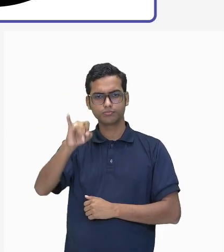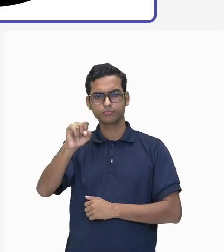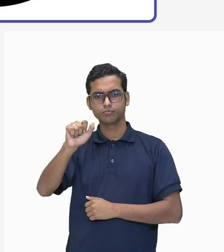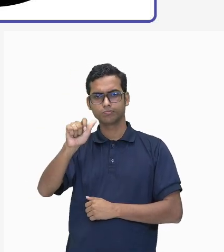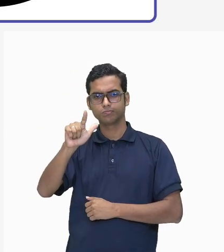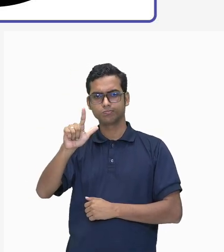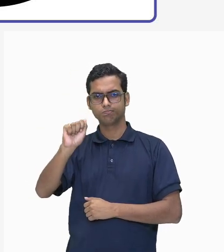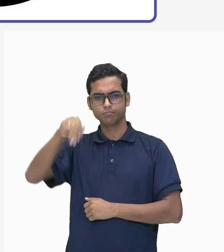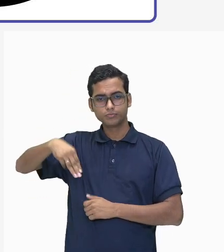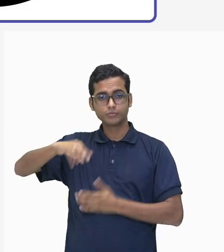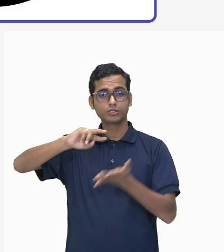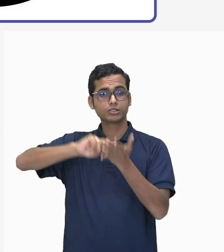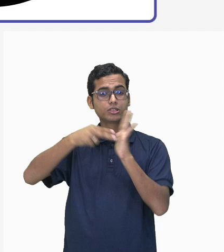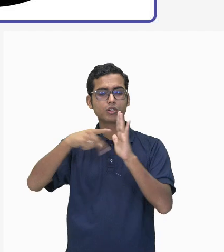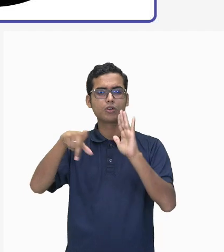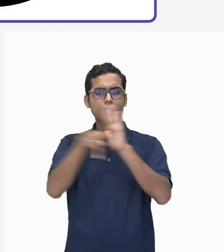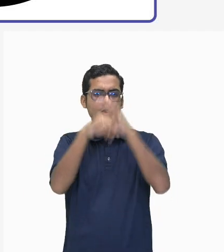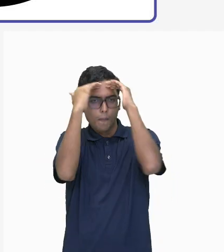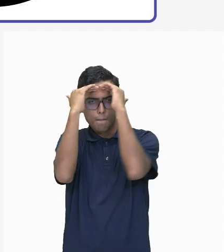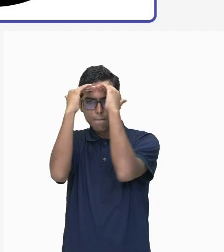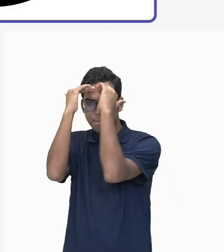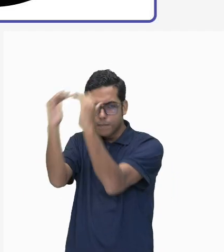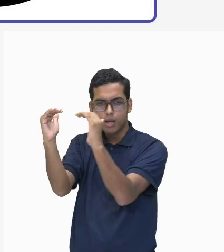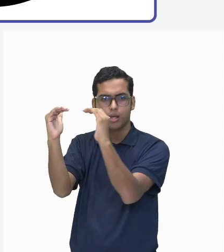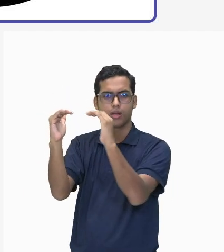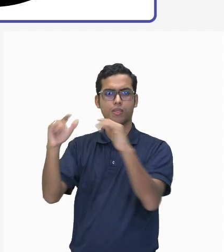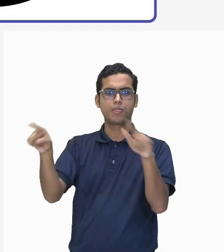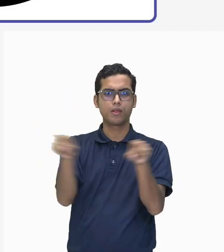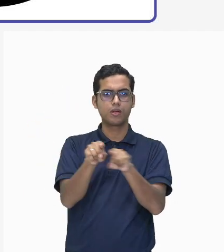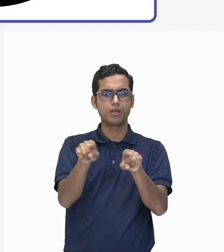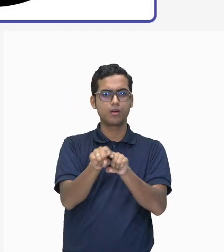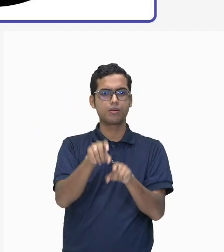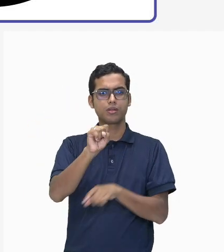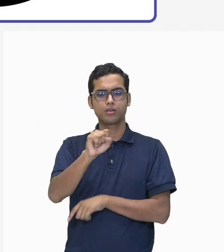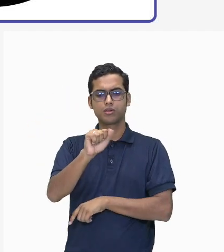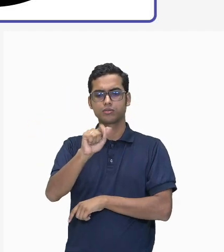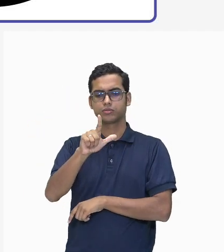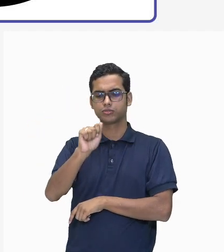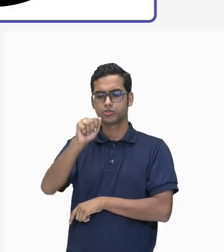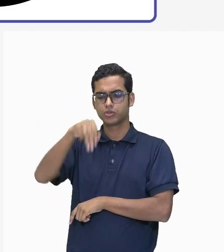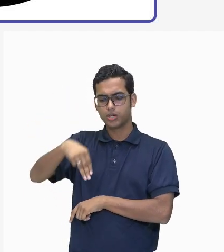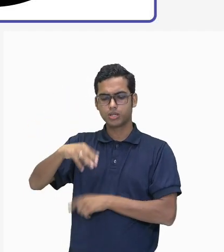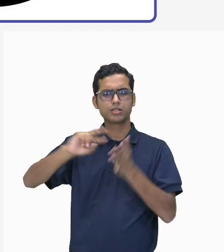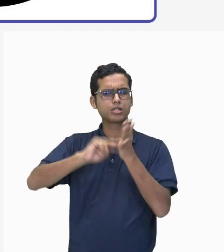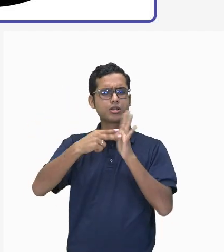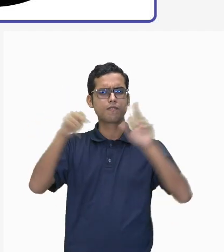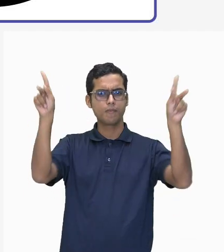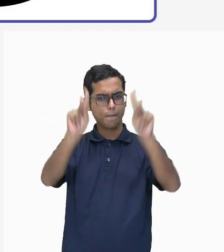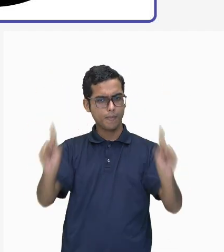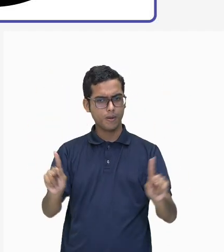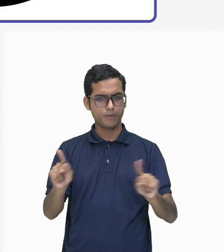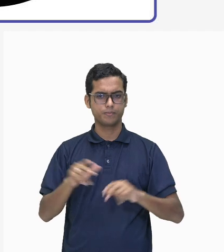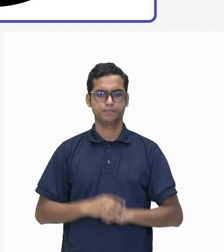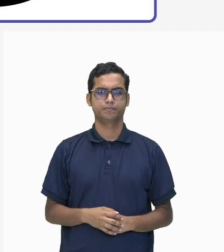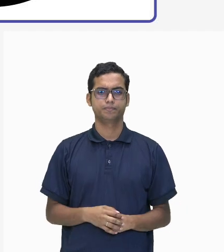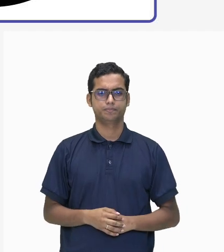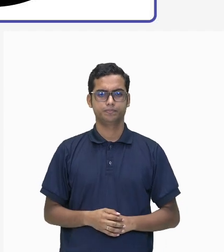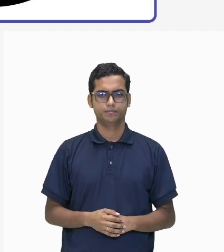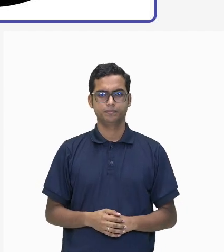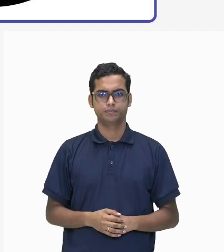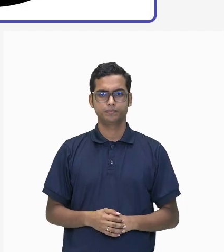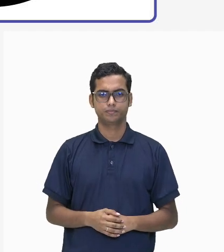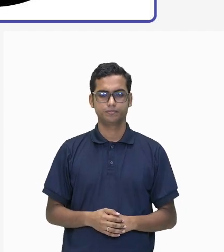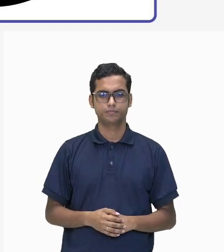submissão, e que, por sua vez, vem da palavra salam, que significa paz. Então,